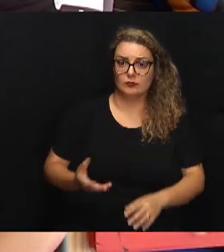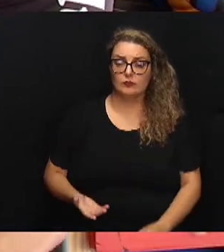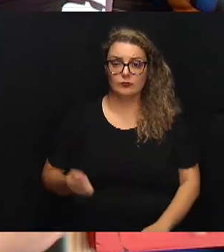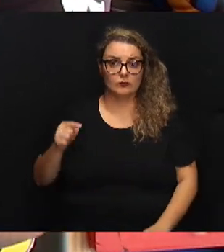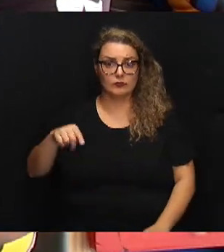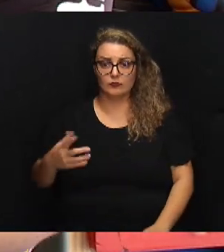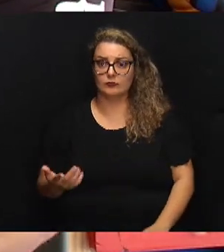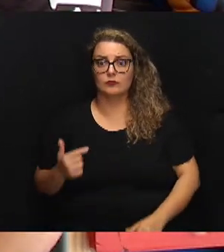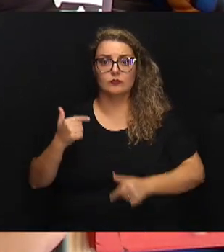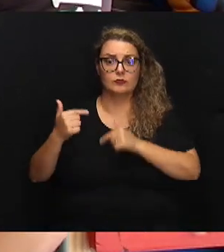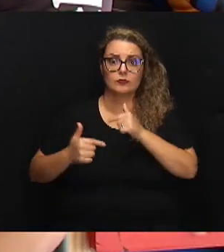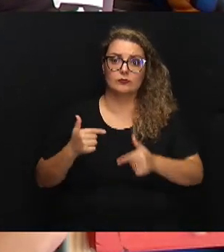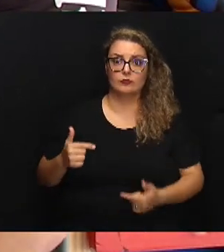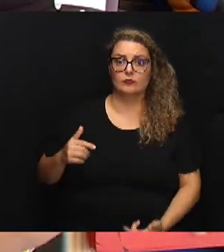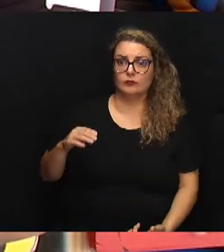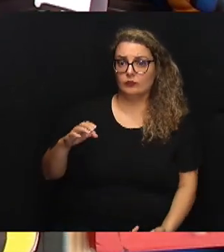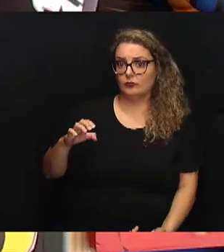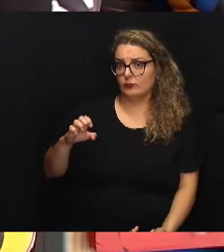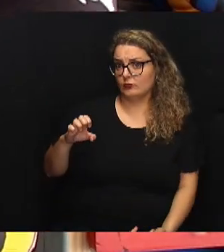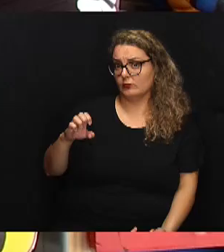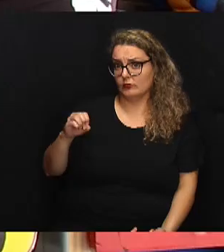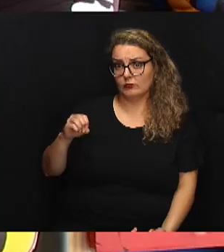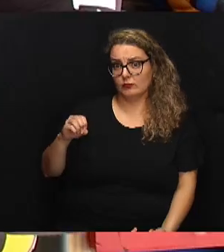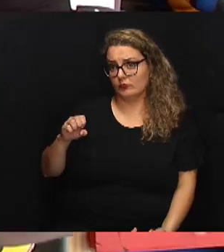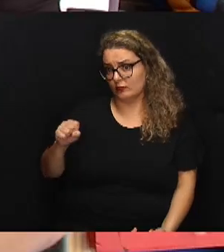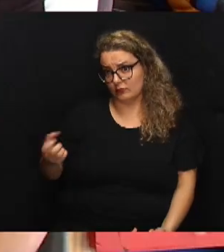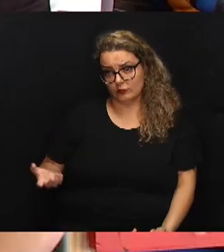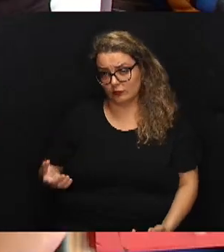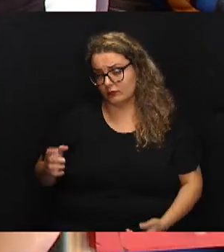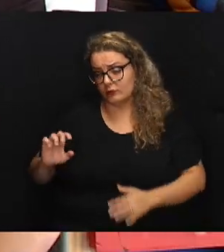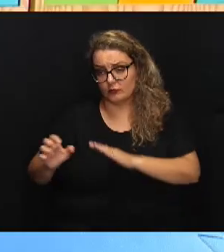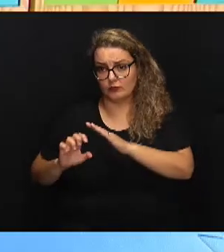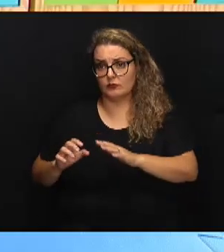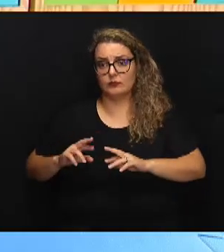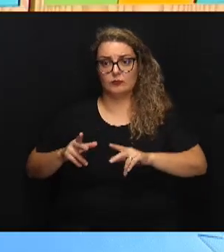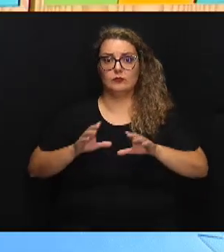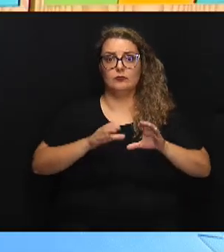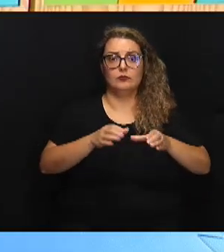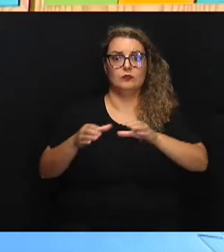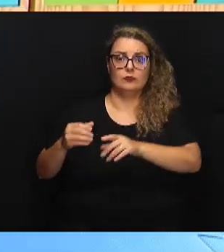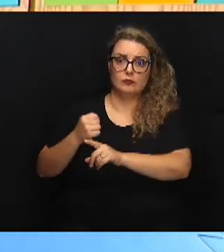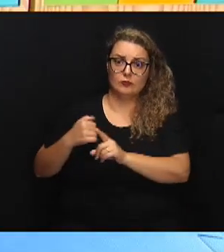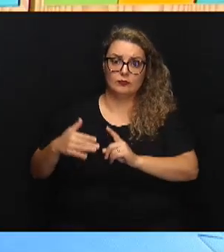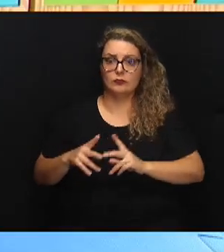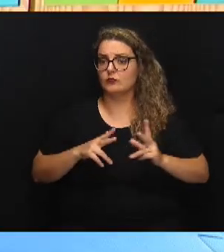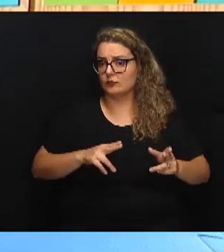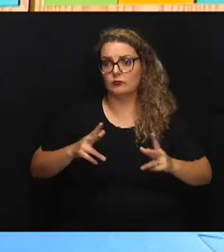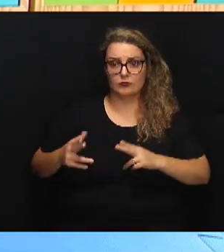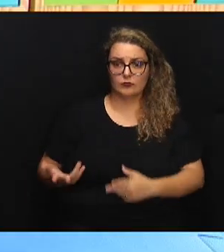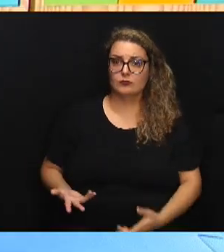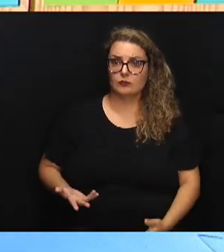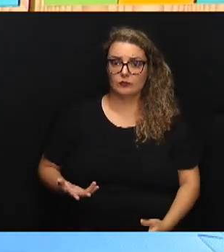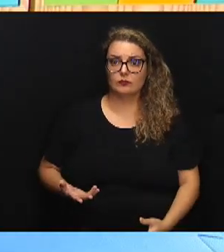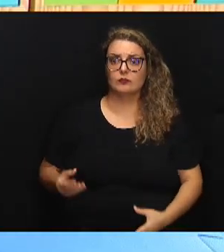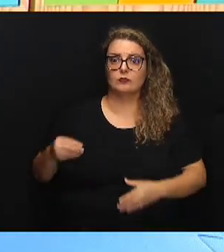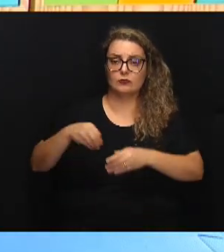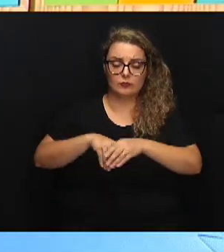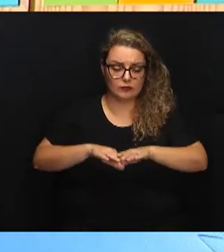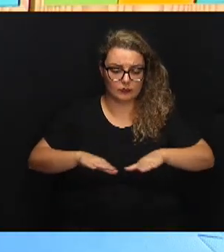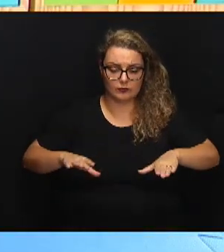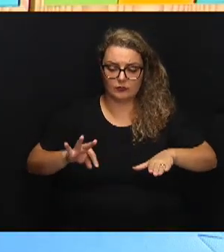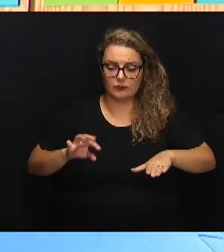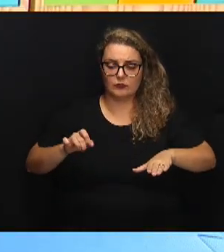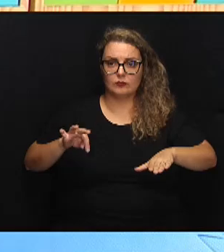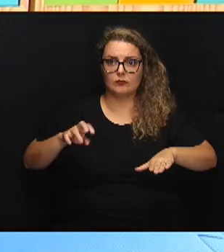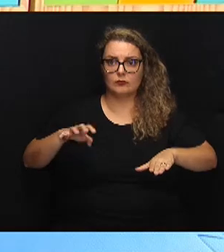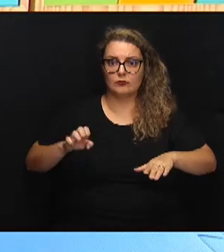eu trabalho com CEOs de empresa, com todo nível de classe social. E mesma coisa, dentro do tatame todo mundo é igual,